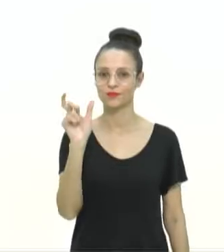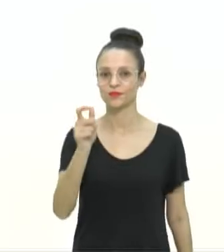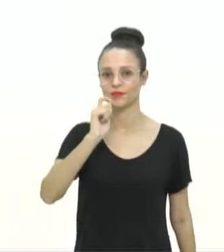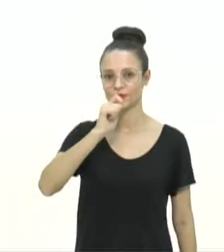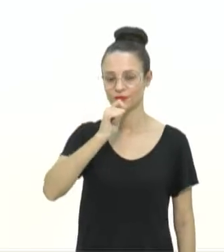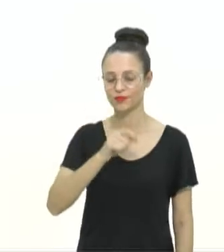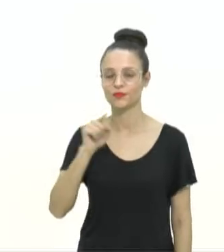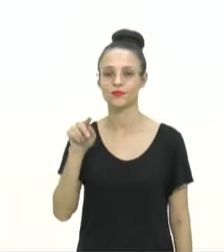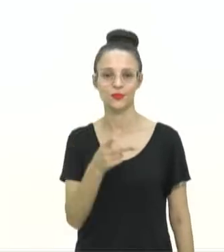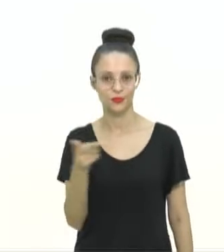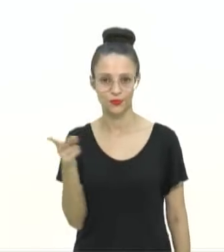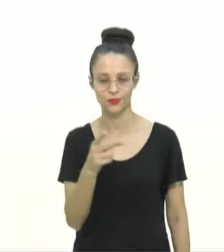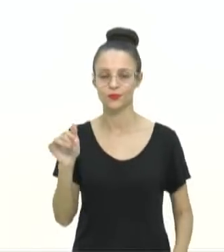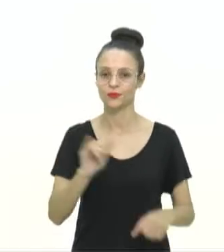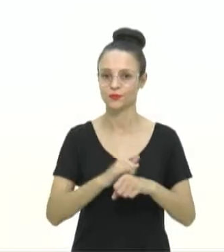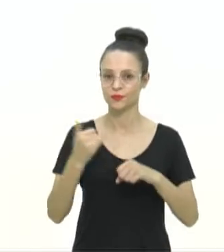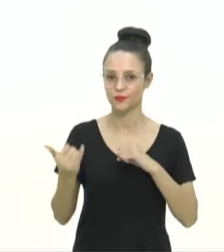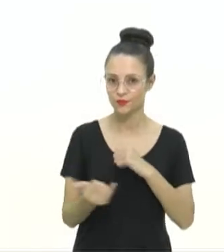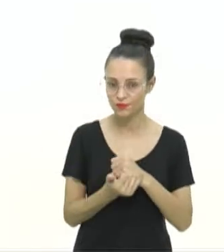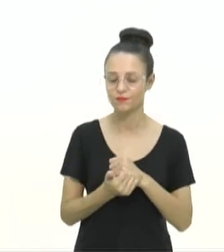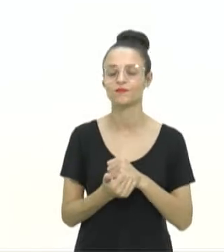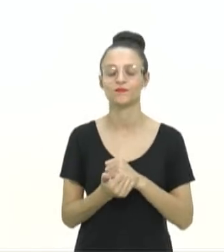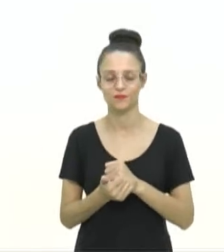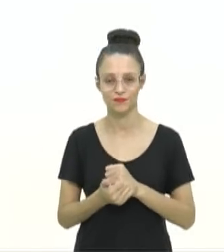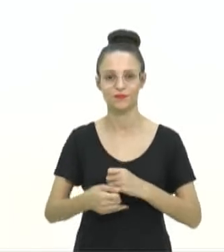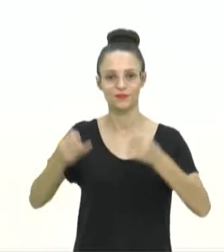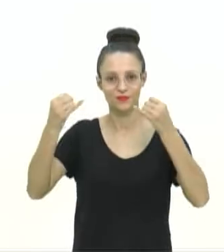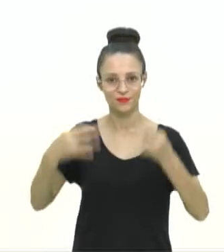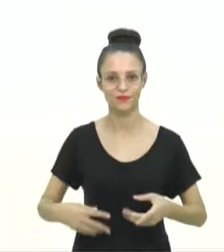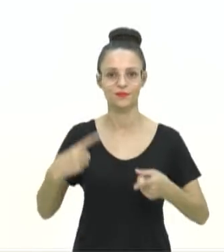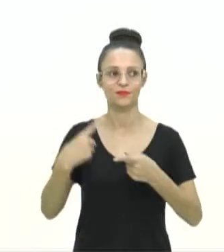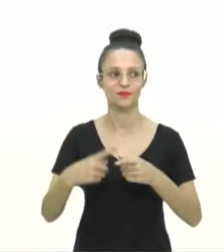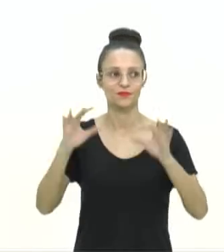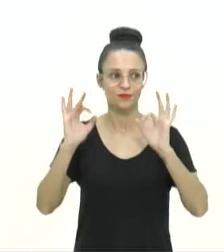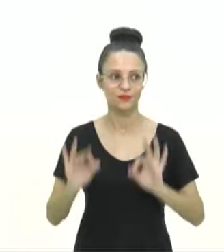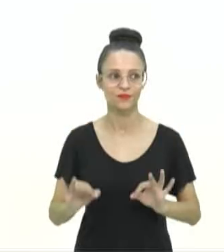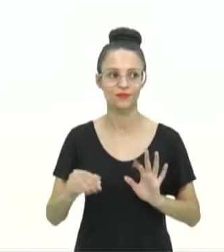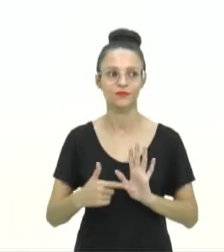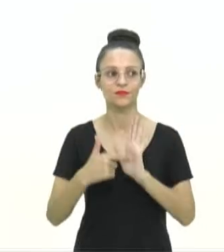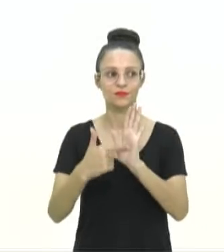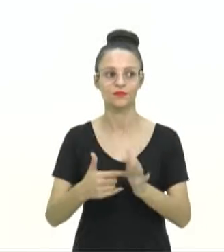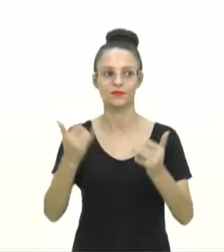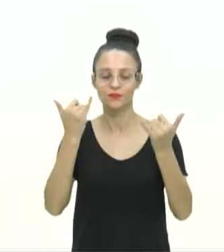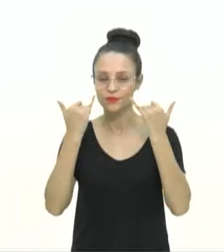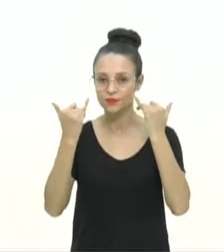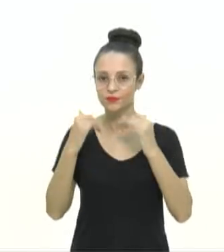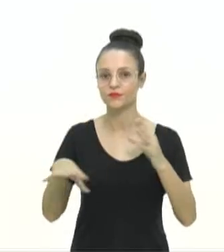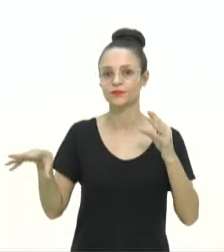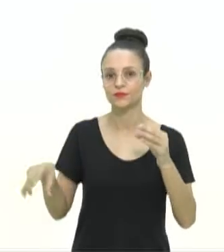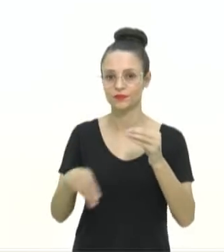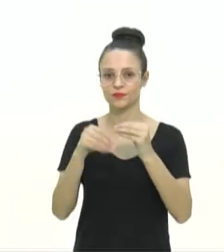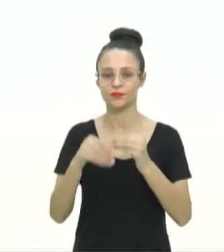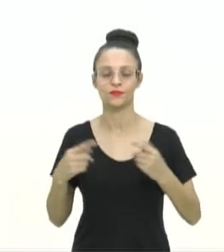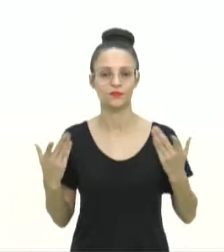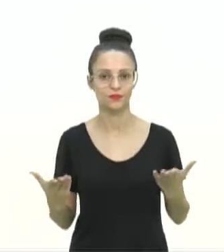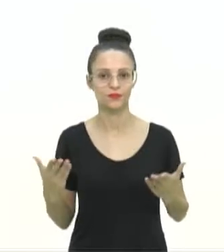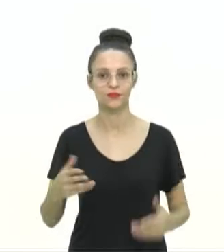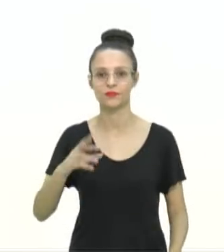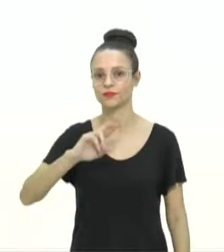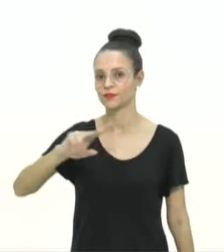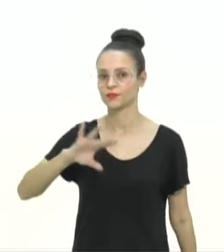Ambas são adjetivas explicativas, pois oferecem informação adicional. Ela